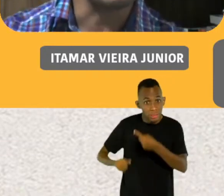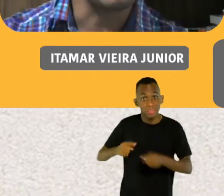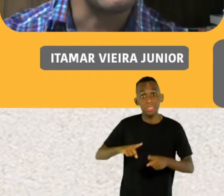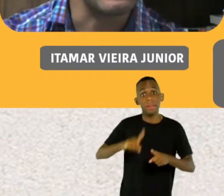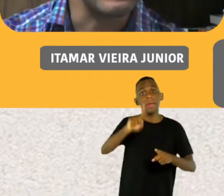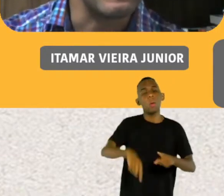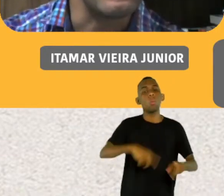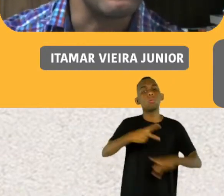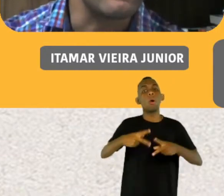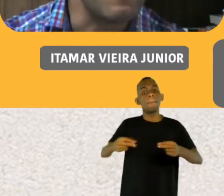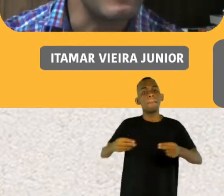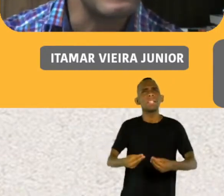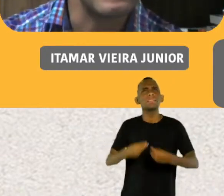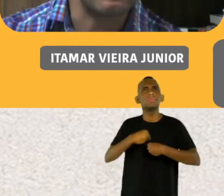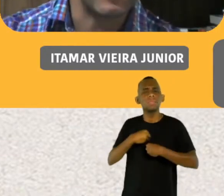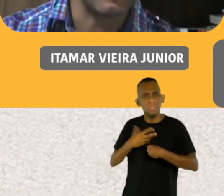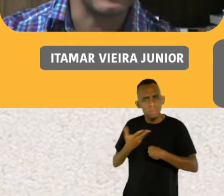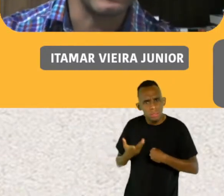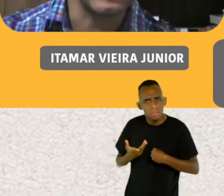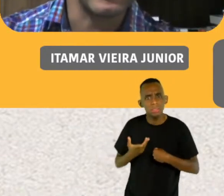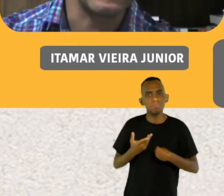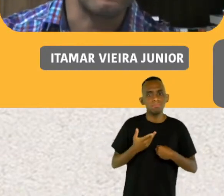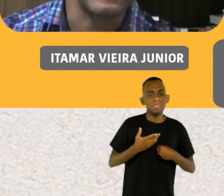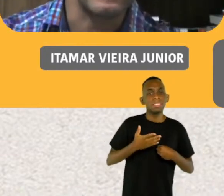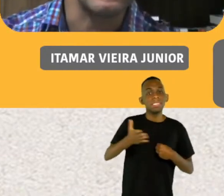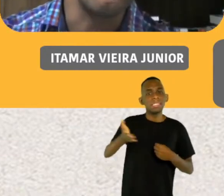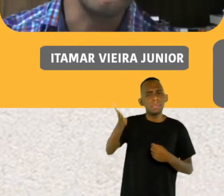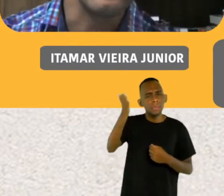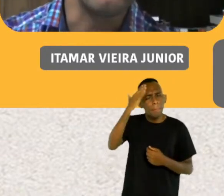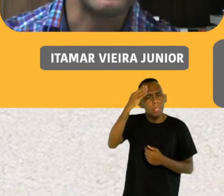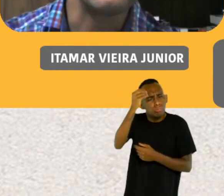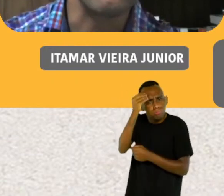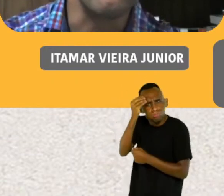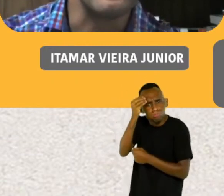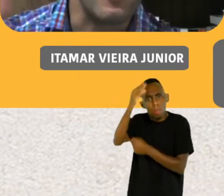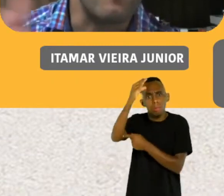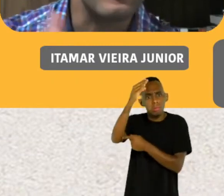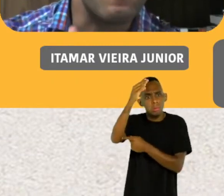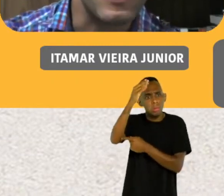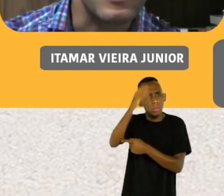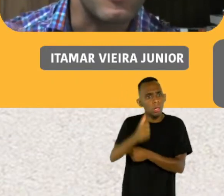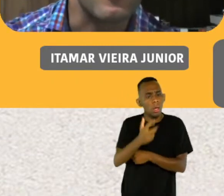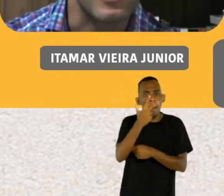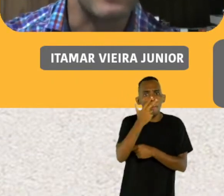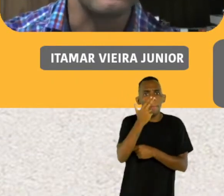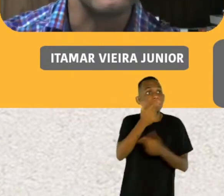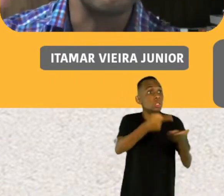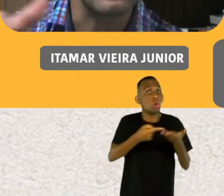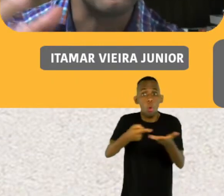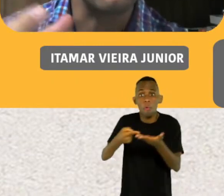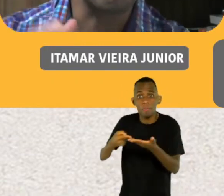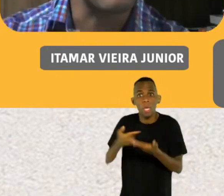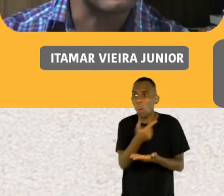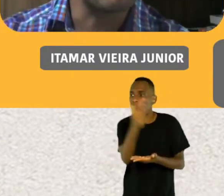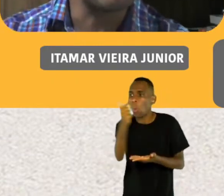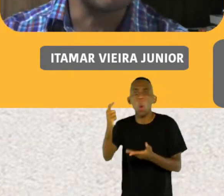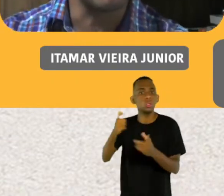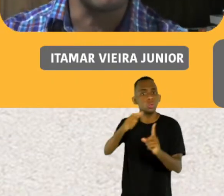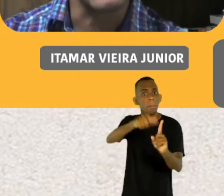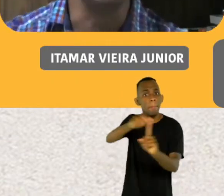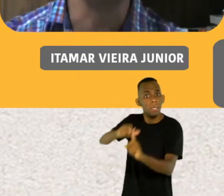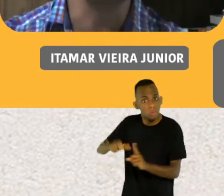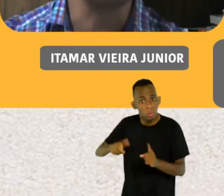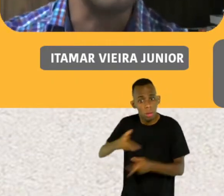presente de imensa sabedoria, né, também, que parece convidar os demais personagens para